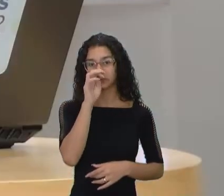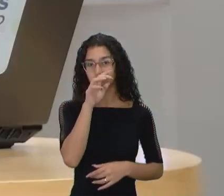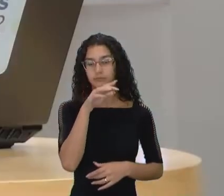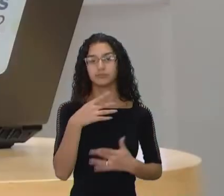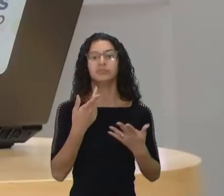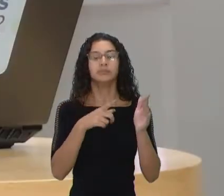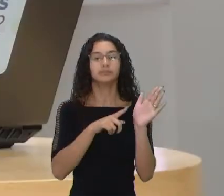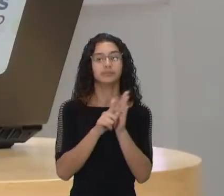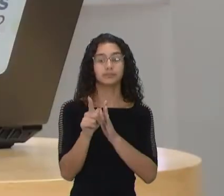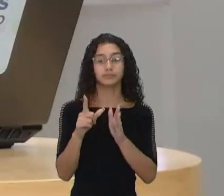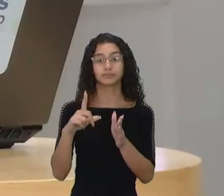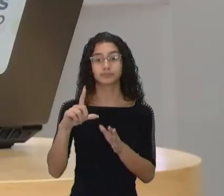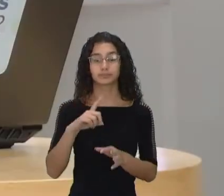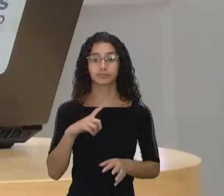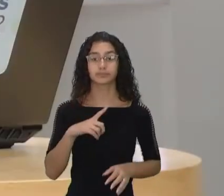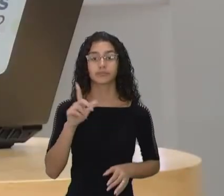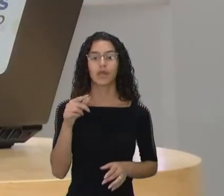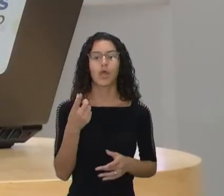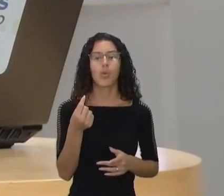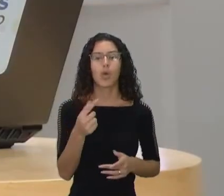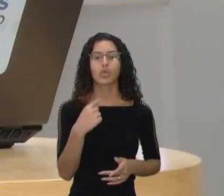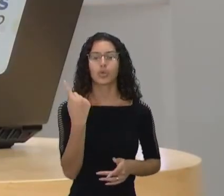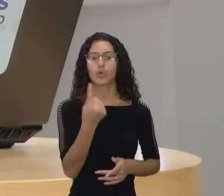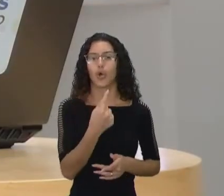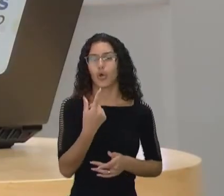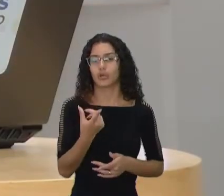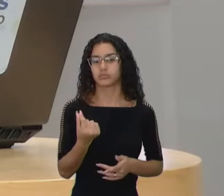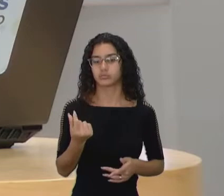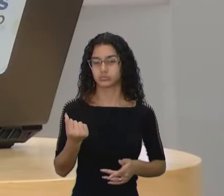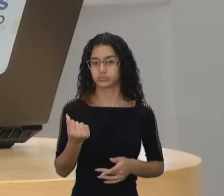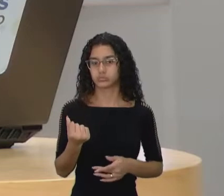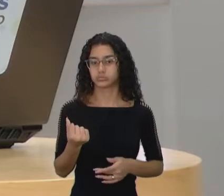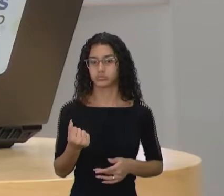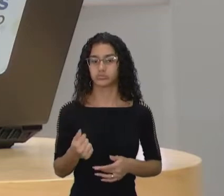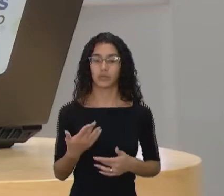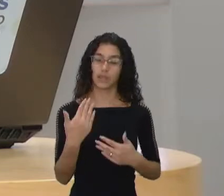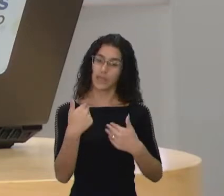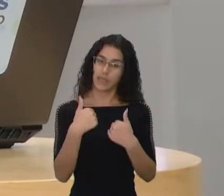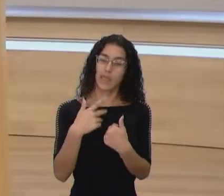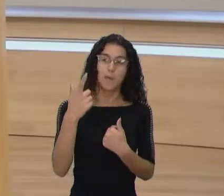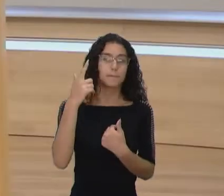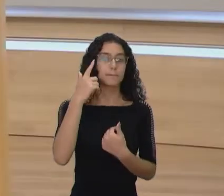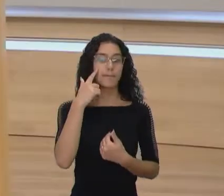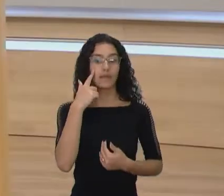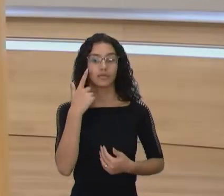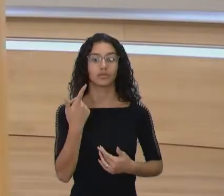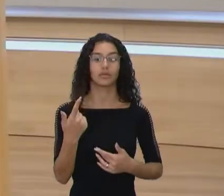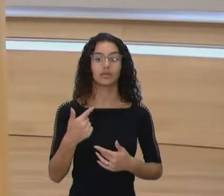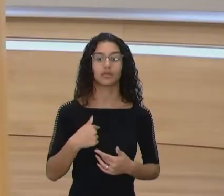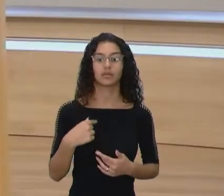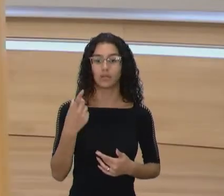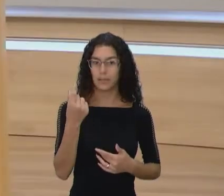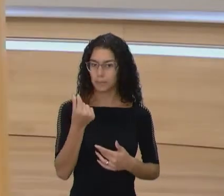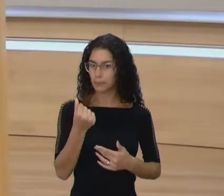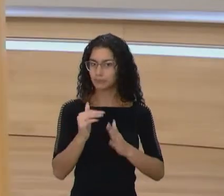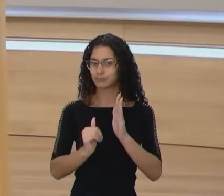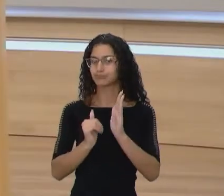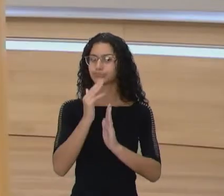esse questionamento aí é quanto a gente custa. Eu penso que eu não sou